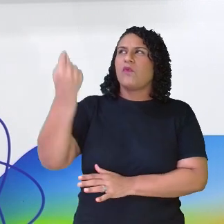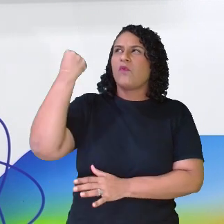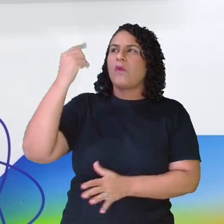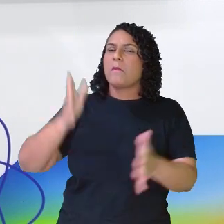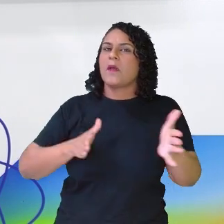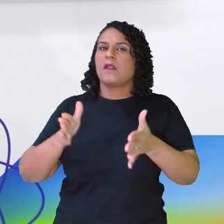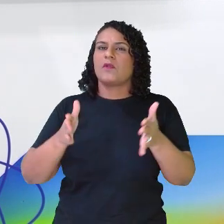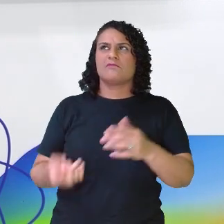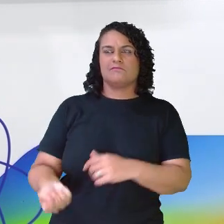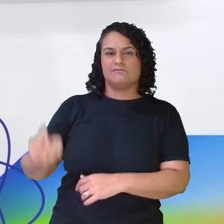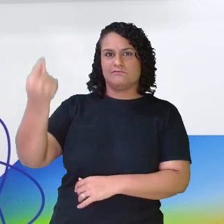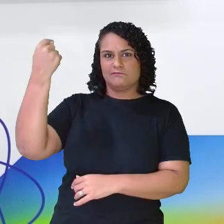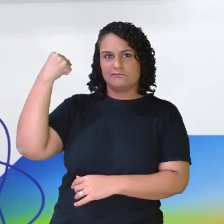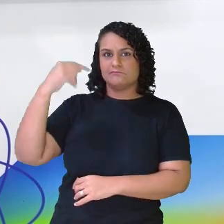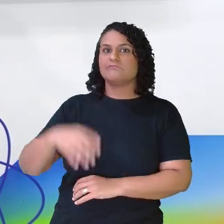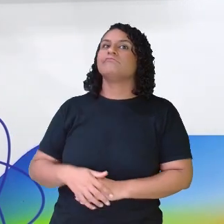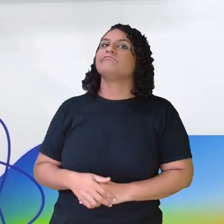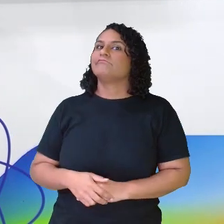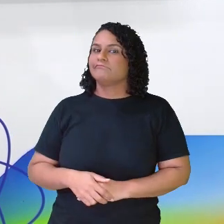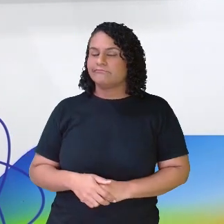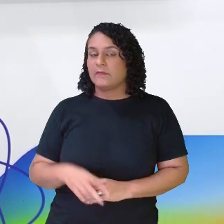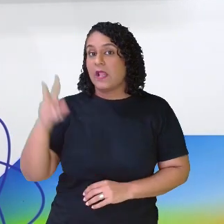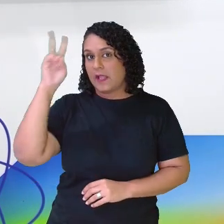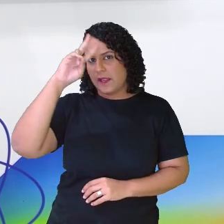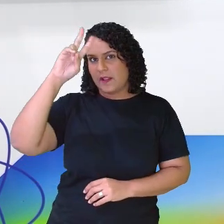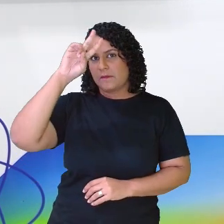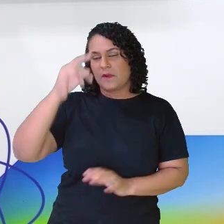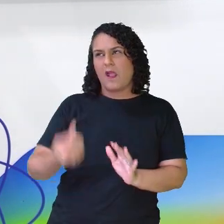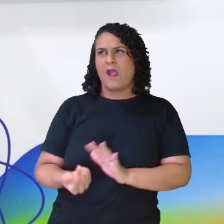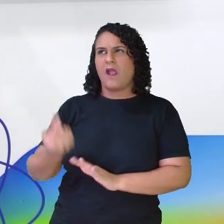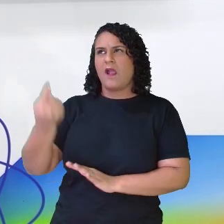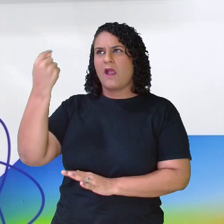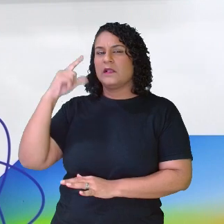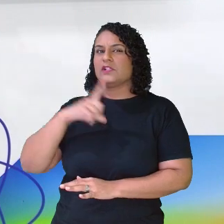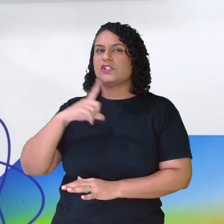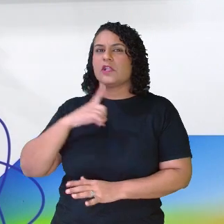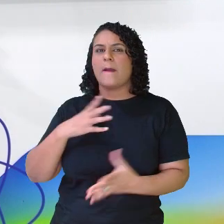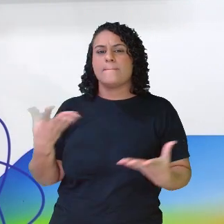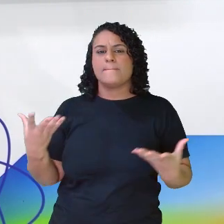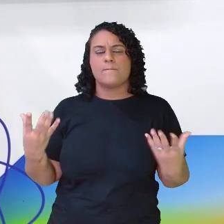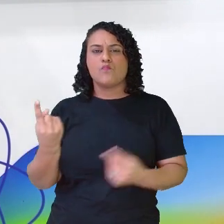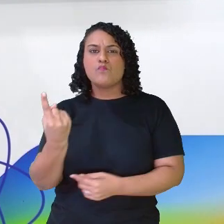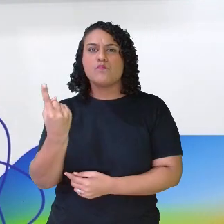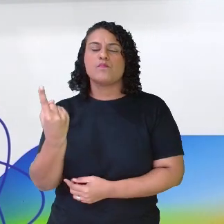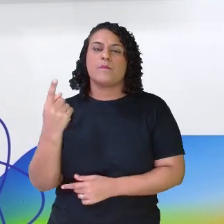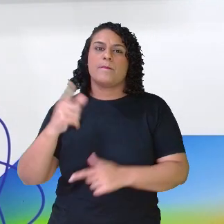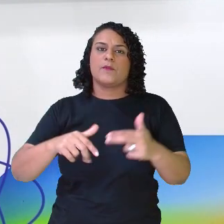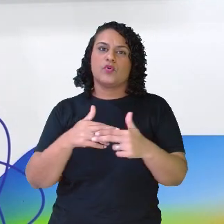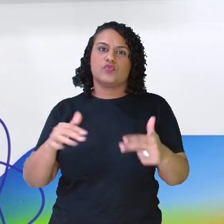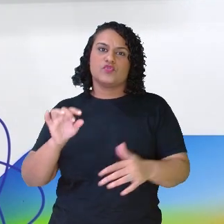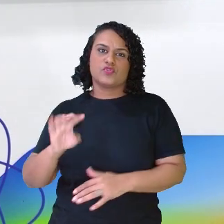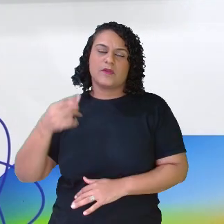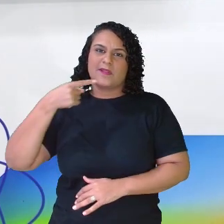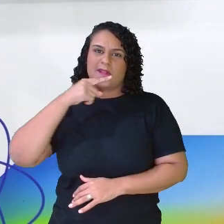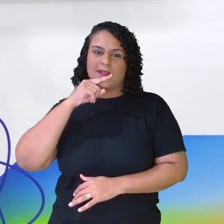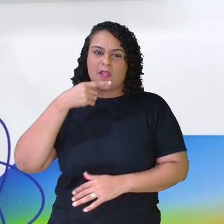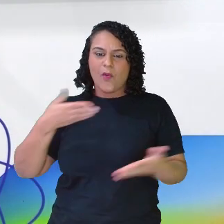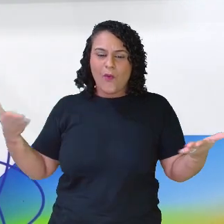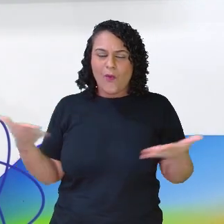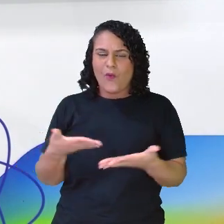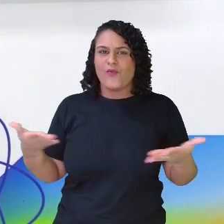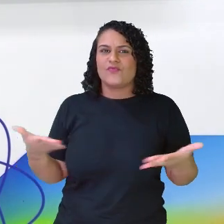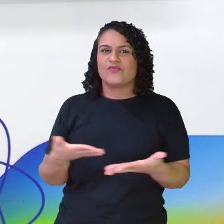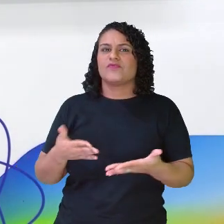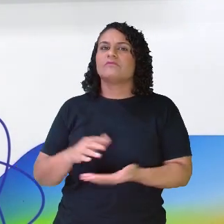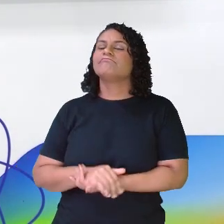nós tínhamos a monocultura. Hoje o nosso país ele produz muito mais do que a cana-de-açúcar. Tem muitos produtos que